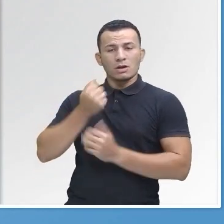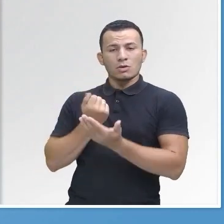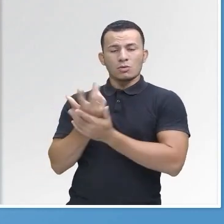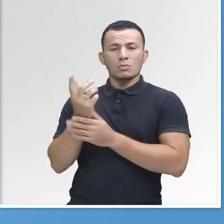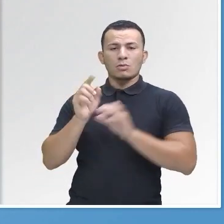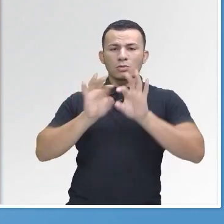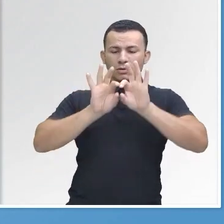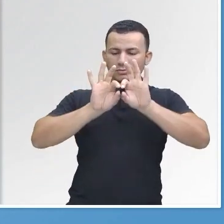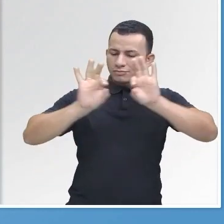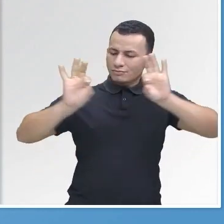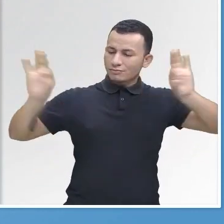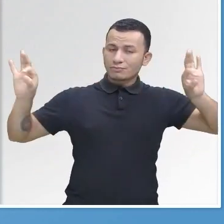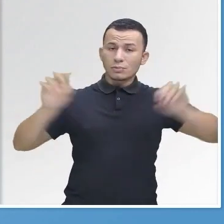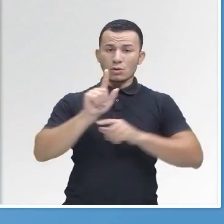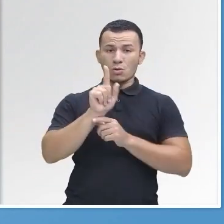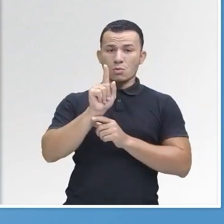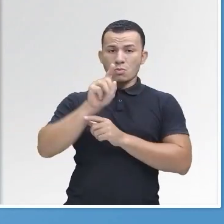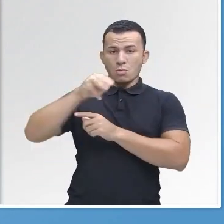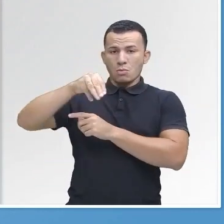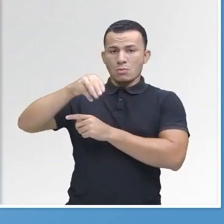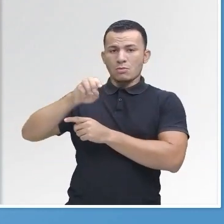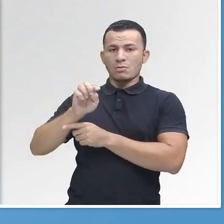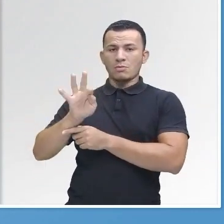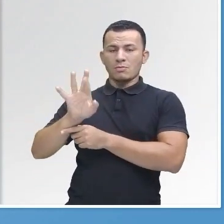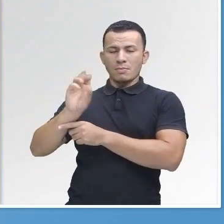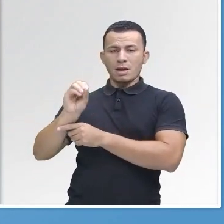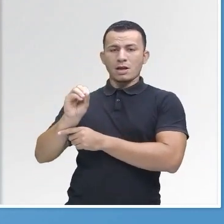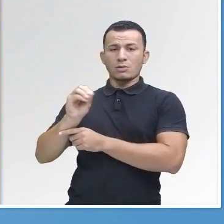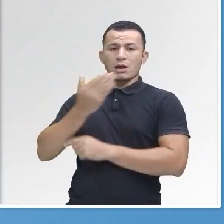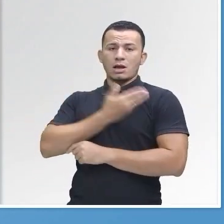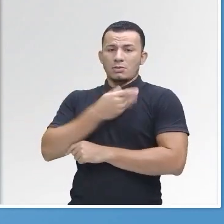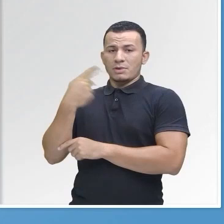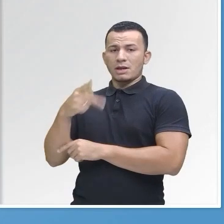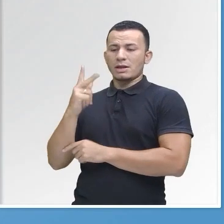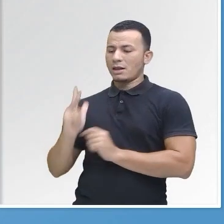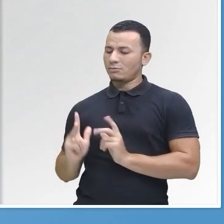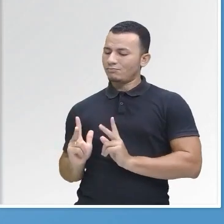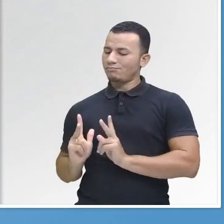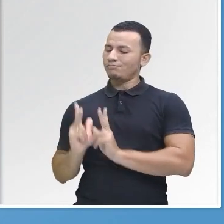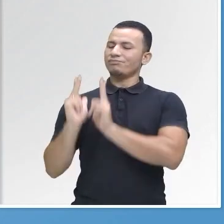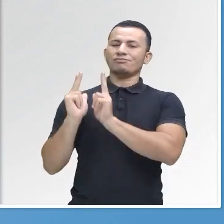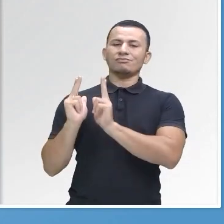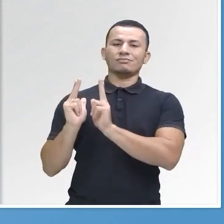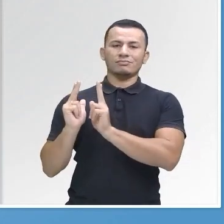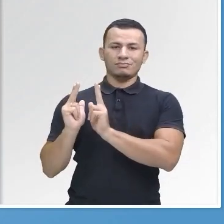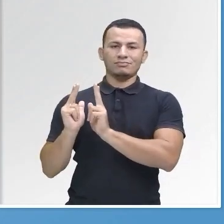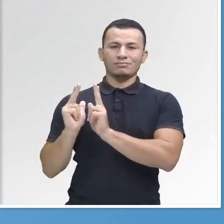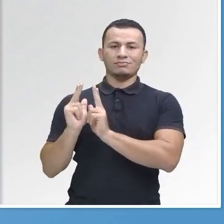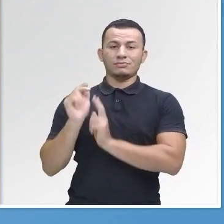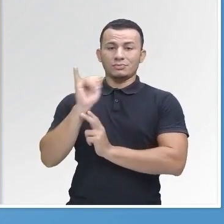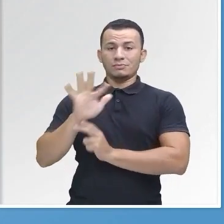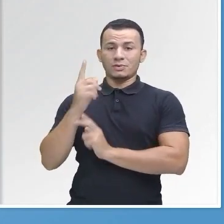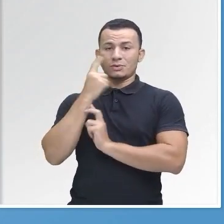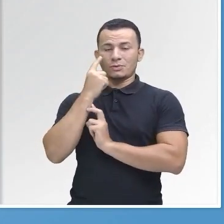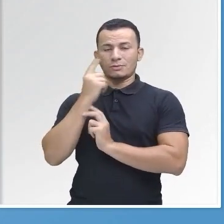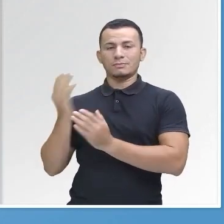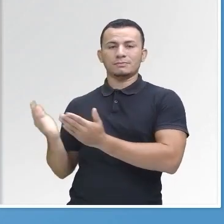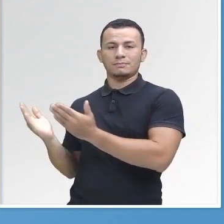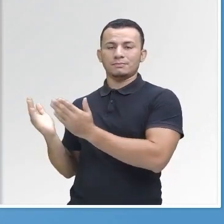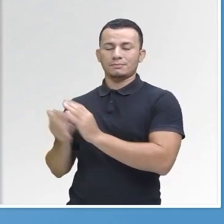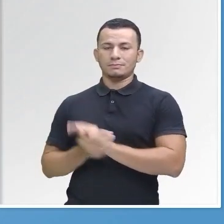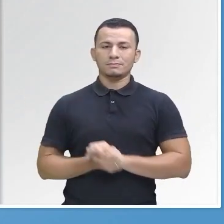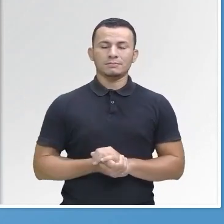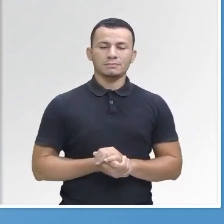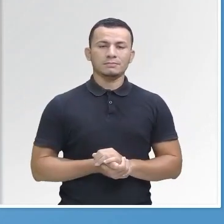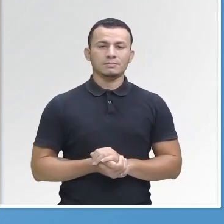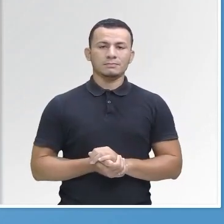1 metro. Sua amiga, então, decidiu cortar um pedaço da corda, como mostra a figura. Muito bem, antes e depois.